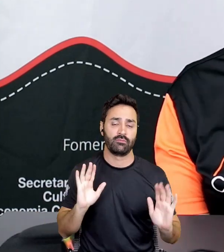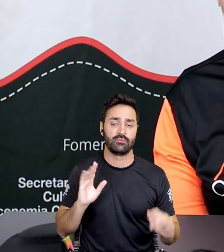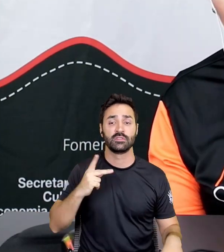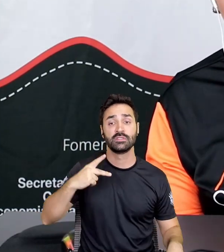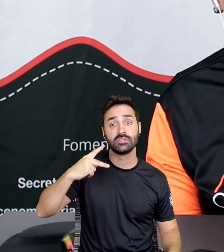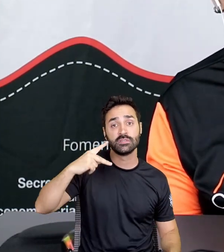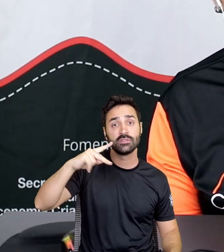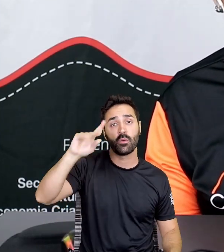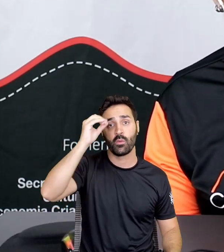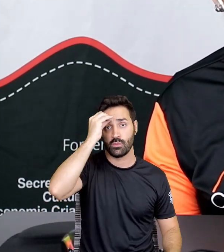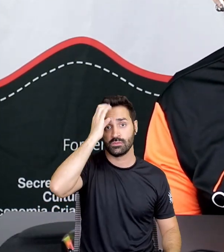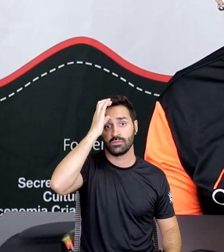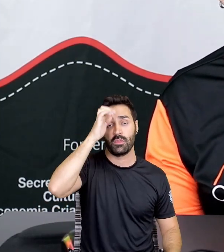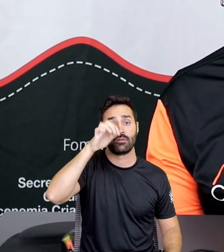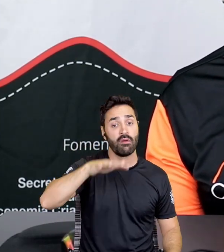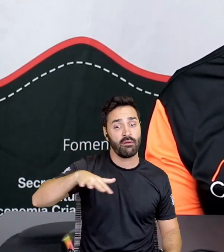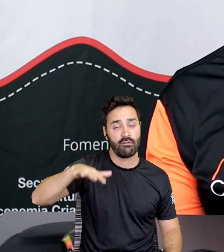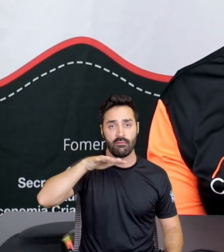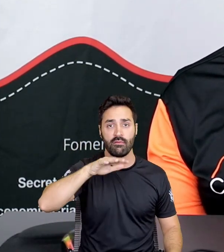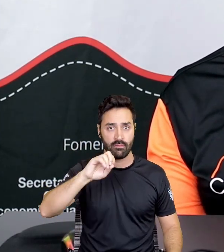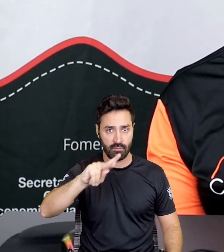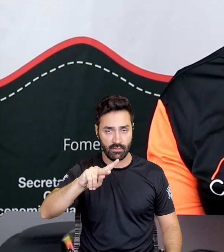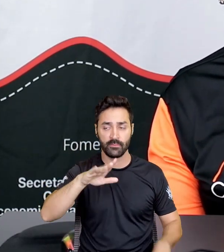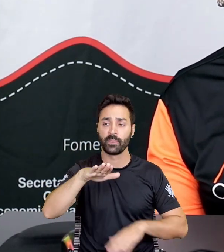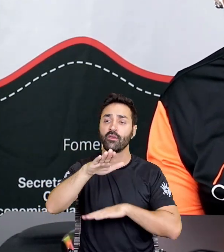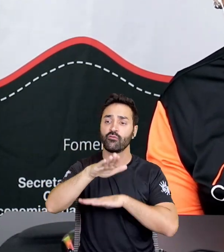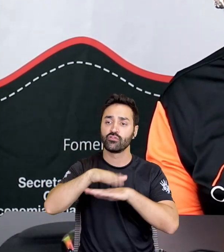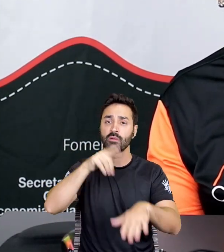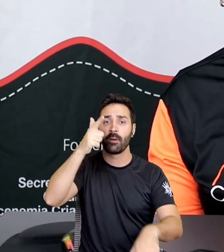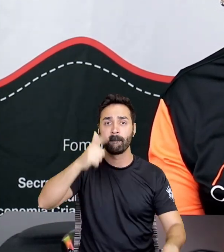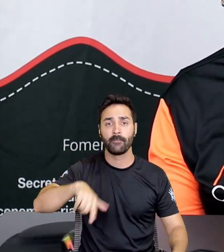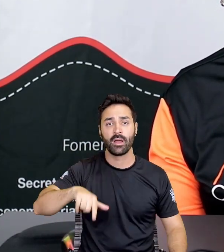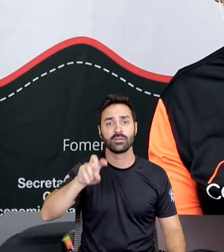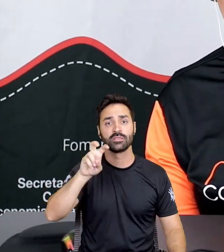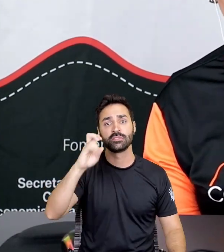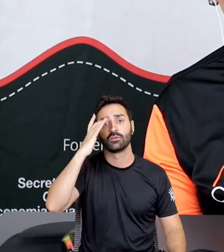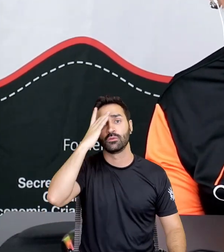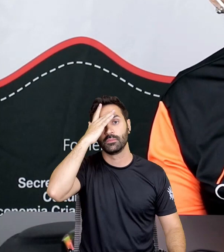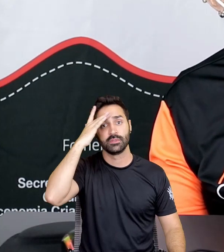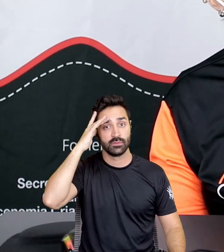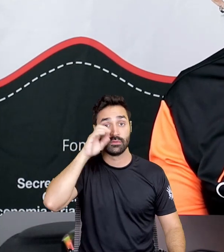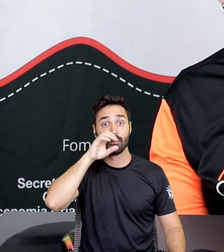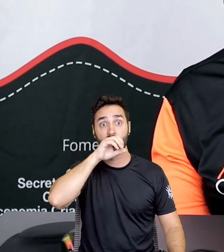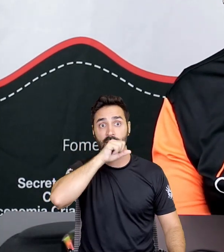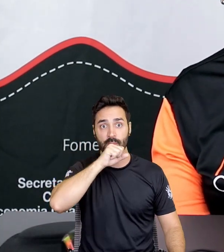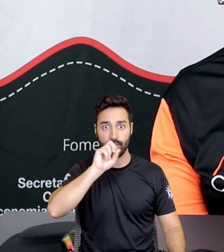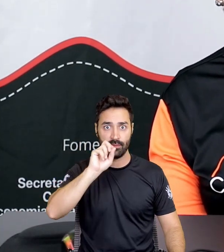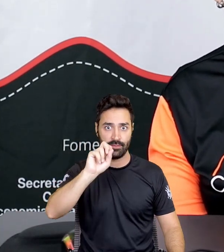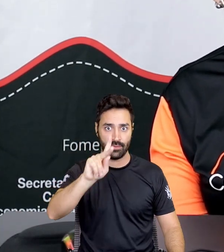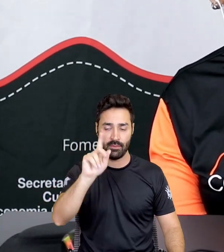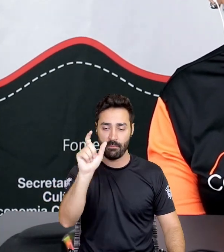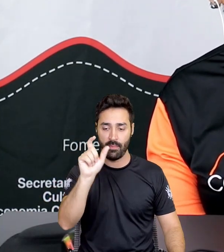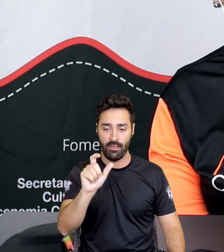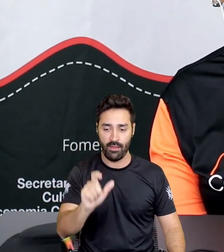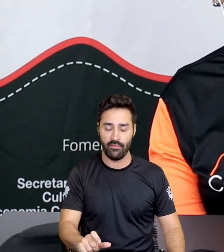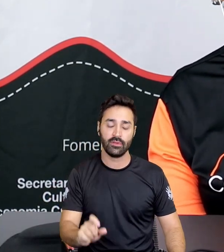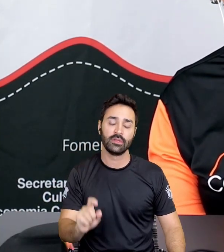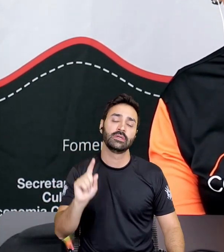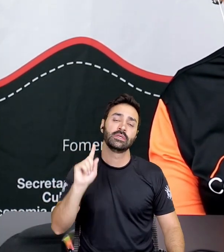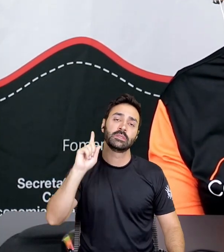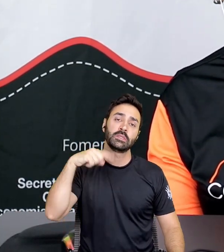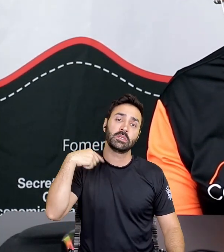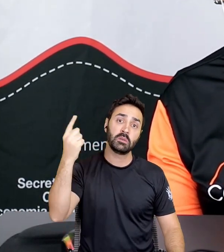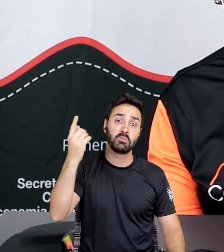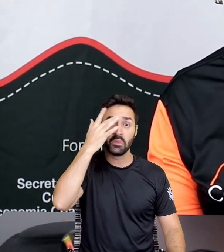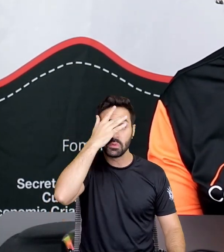que vocês acham, tá? Eu vou chamar mais 5 pessoas, rápido, palavras, depois as outras pessoas